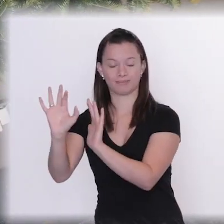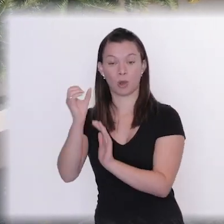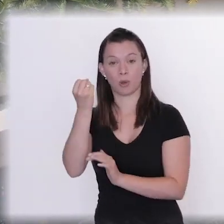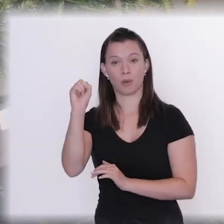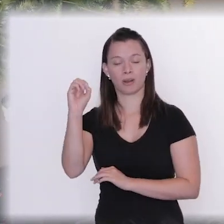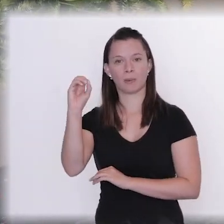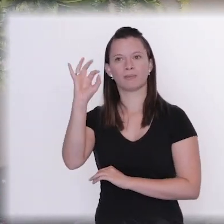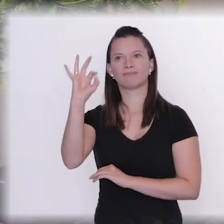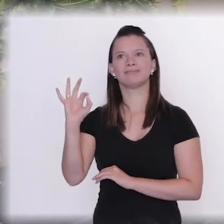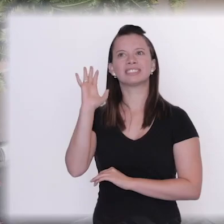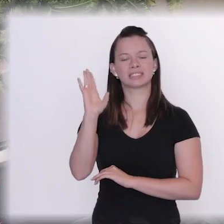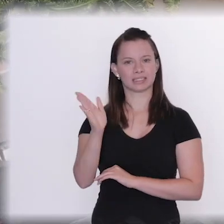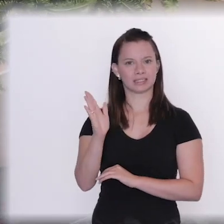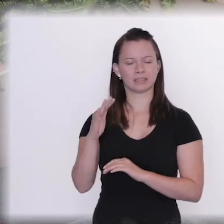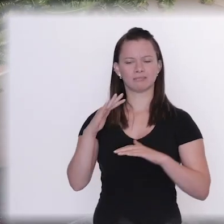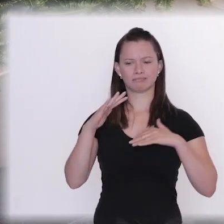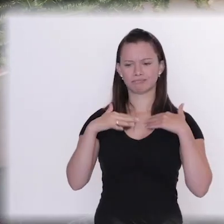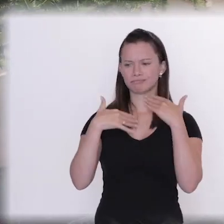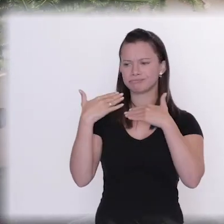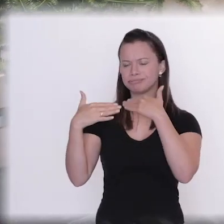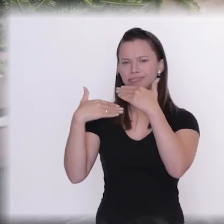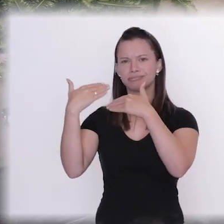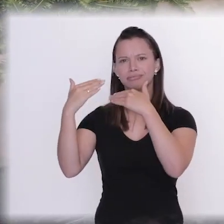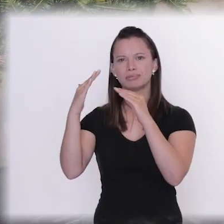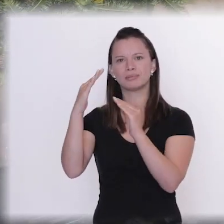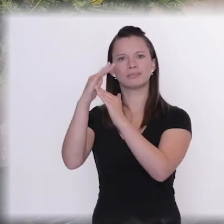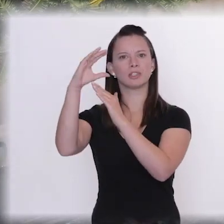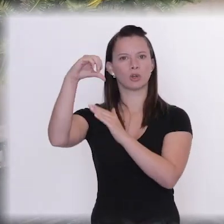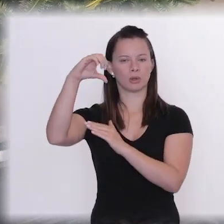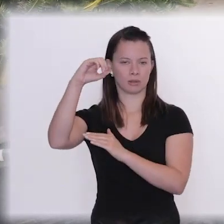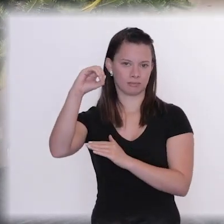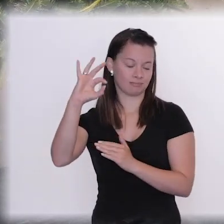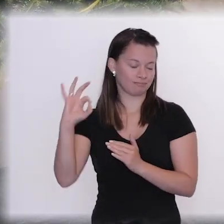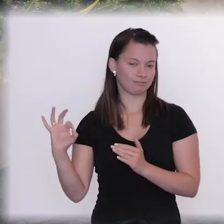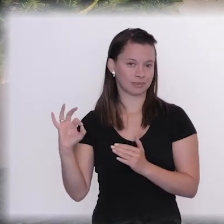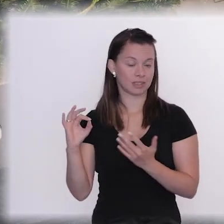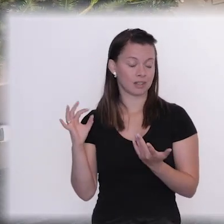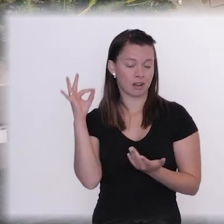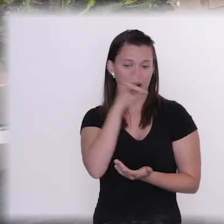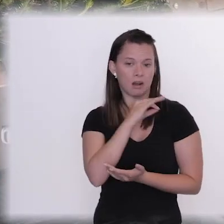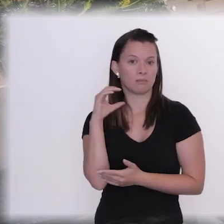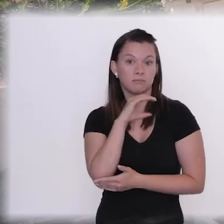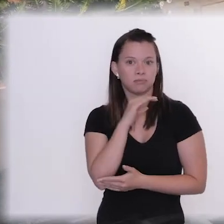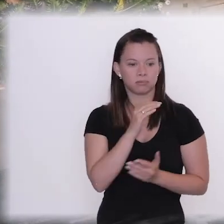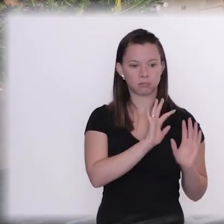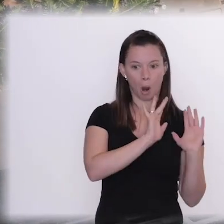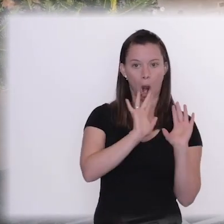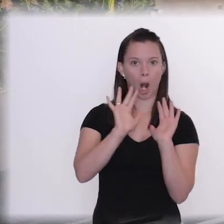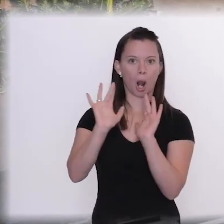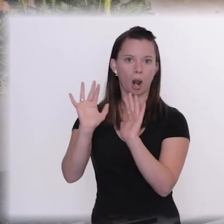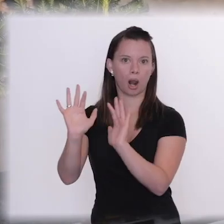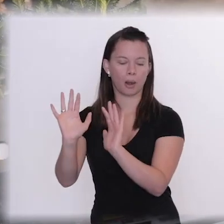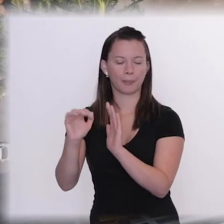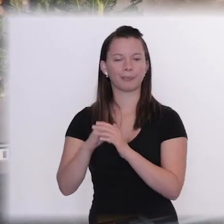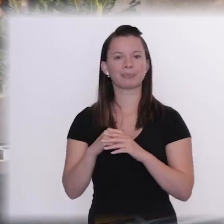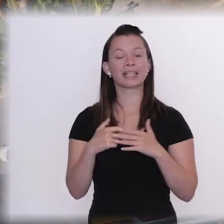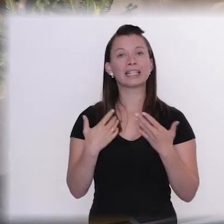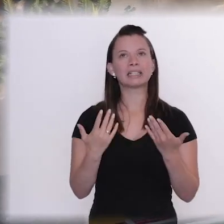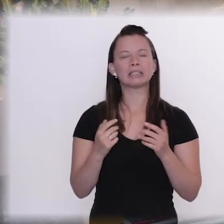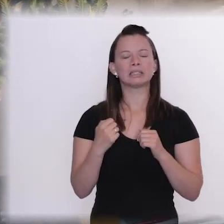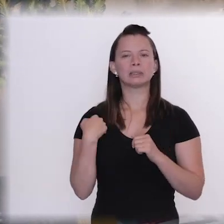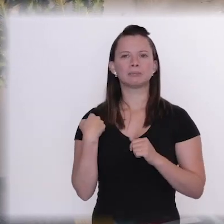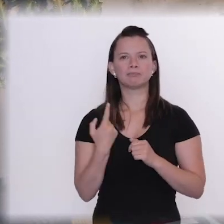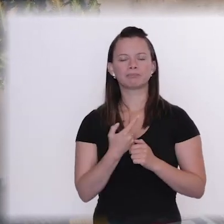das pessoas na cidade. Cada vez mais chega a 90%. Então, é óbvio que houve um processo muito rápido. No mesmo processo, nós não tivemos como o